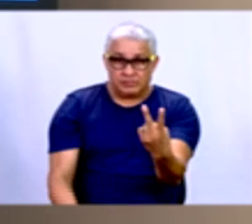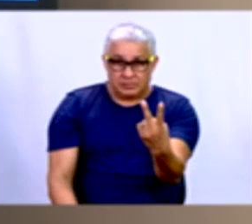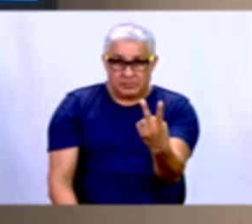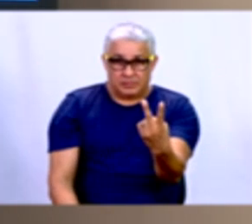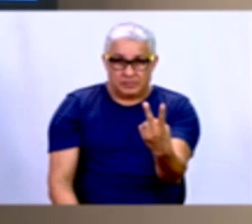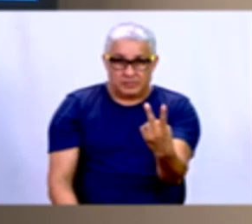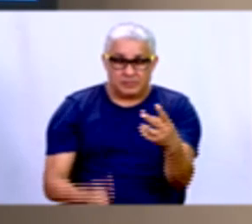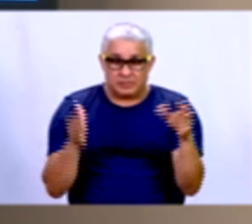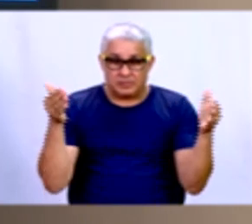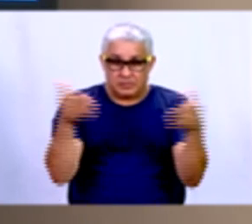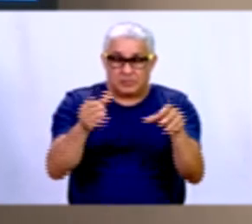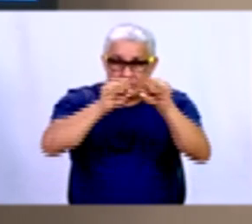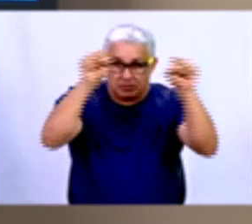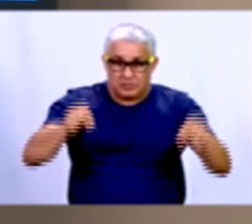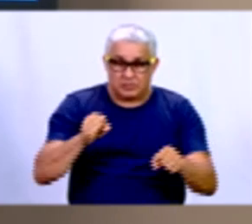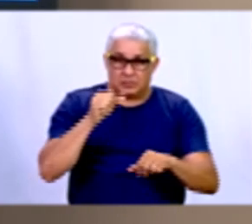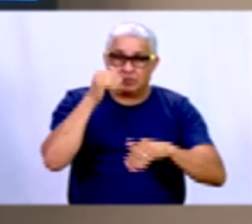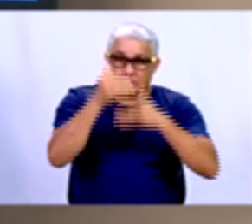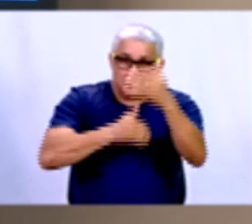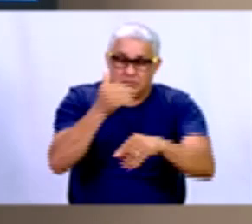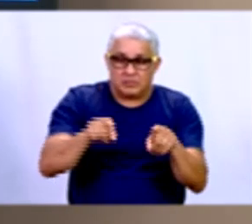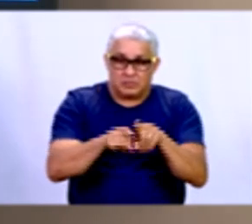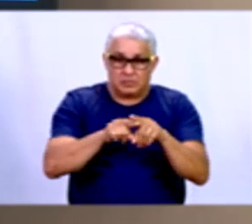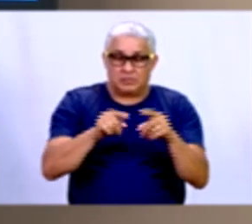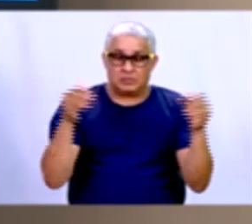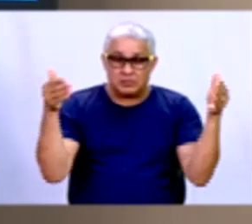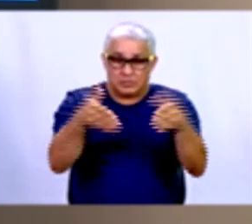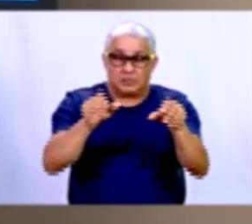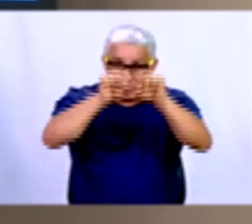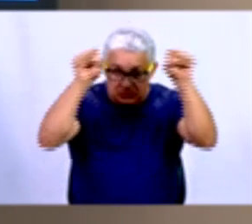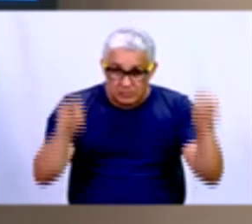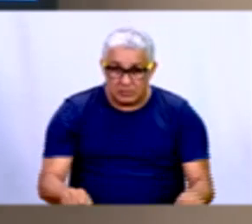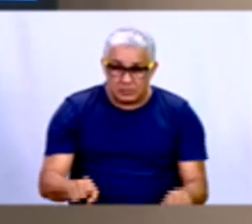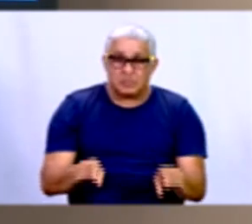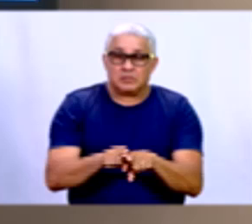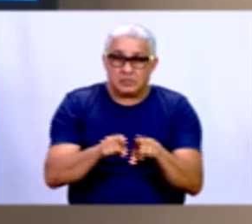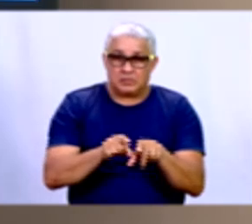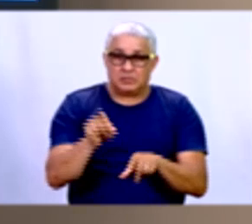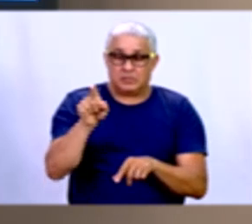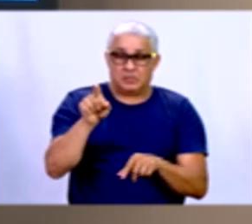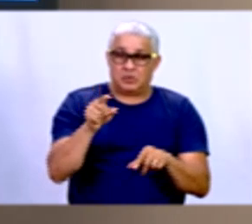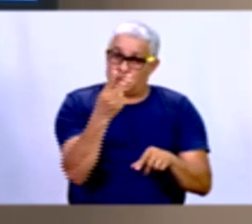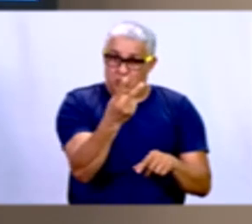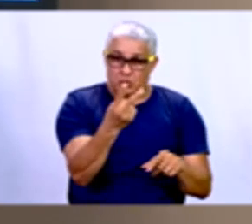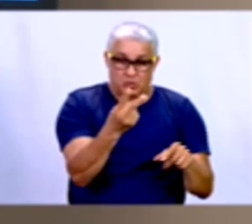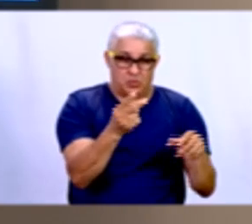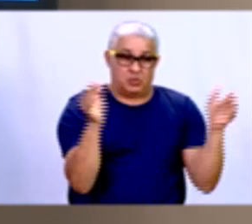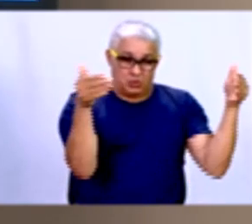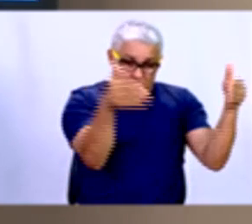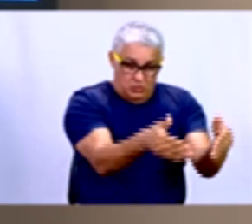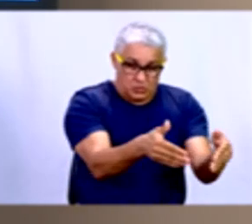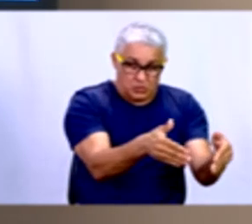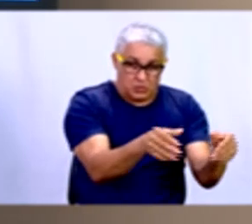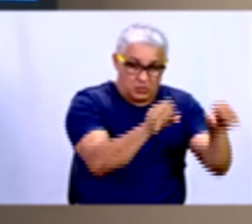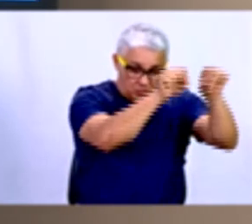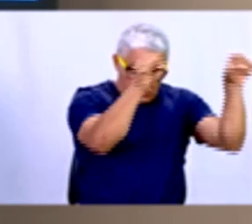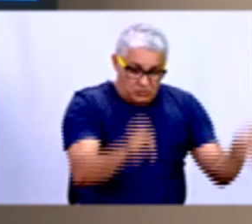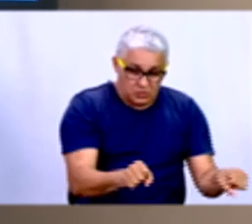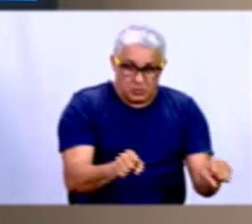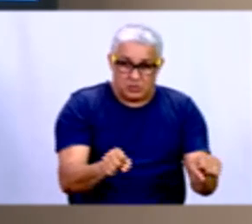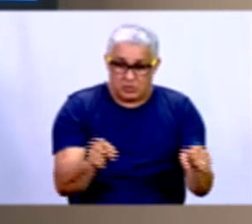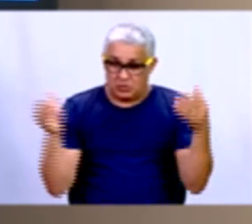em que os sistemas são desenvolvidos. O foco no sistema e o foco no usuário. Onde o foco no sistema é uma